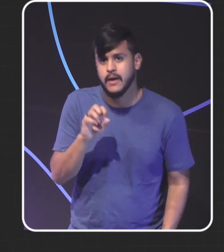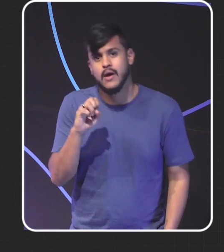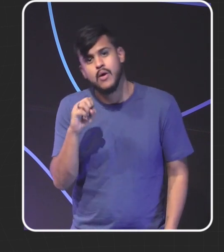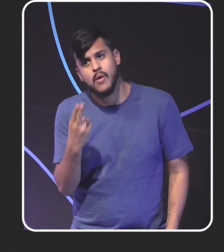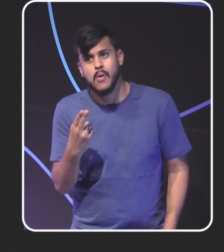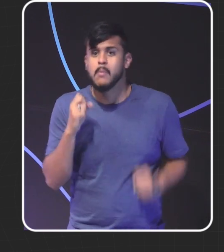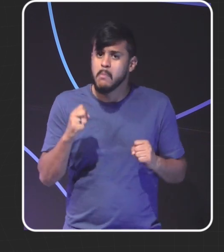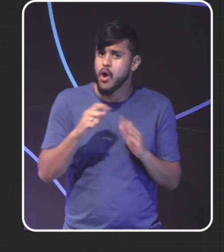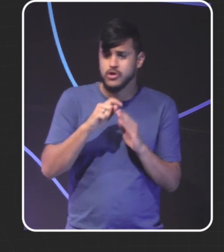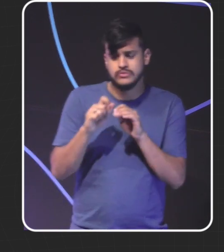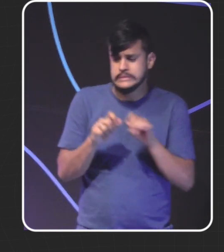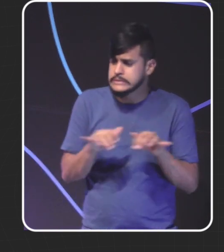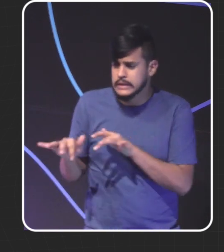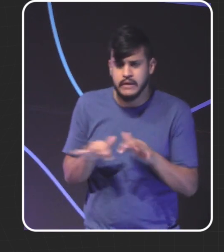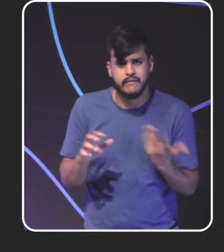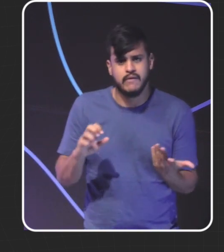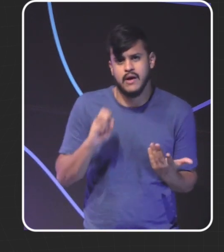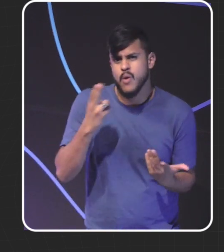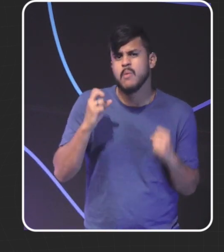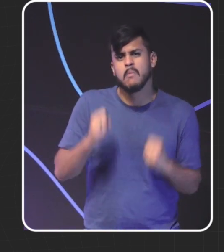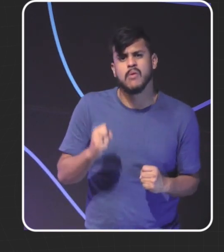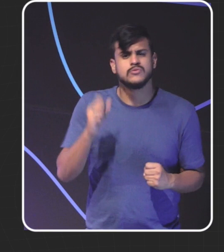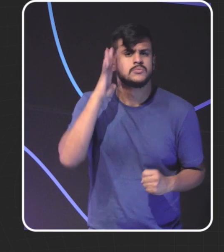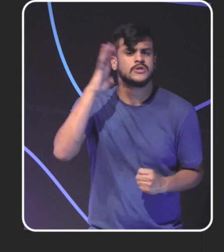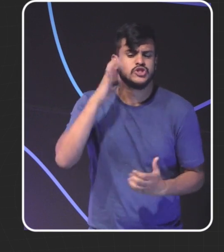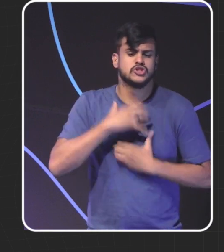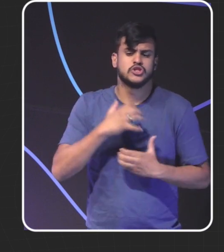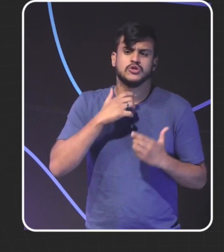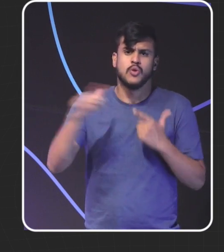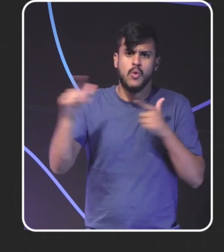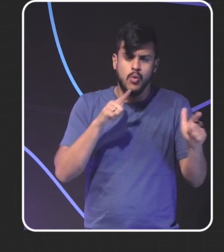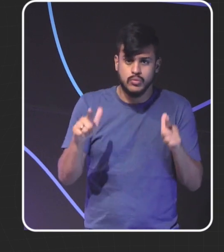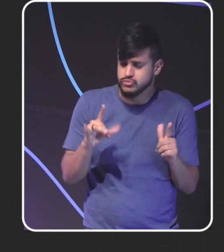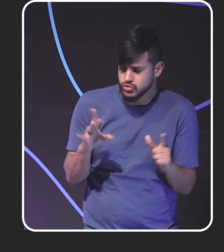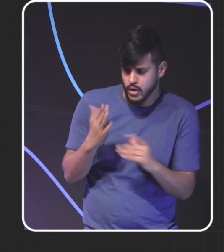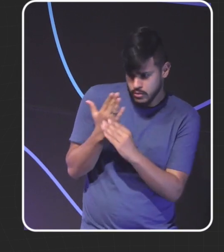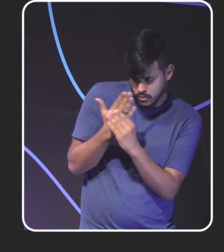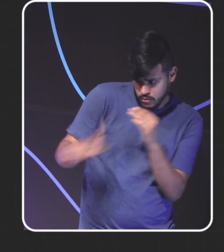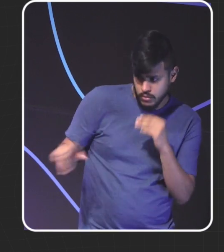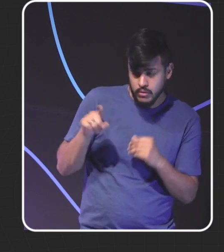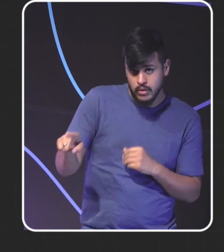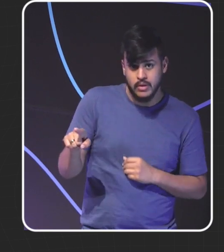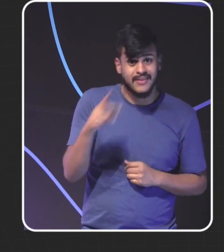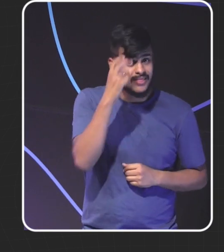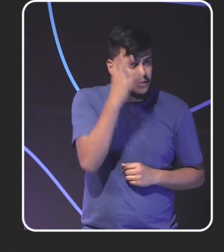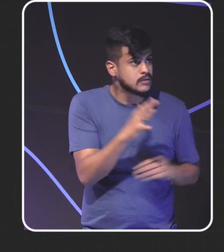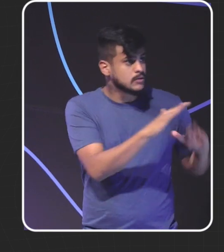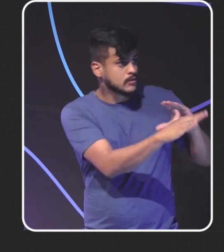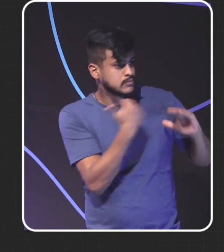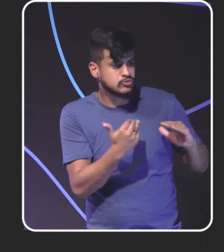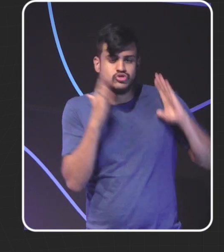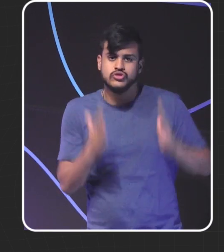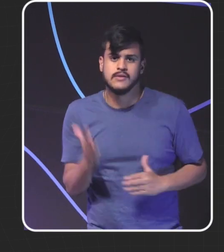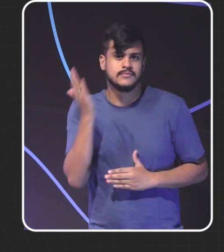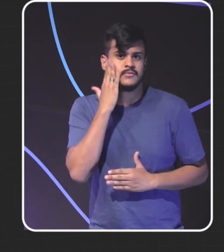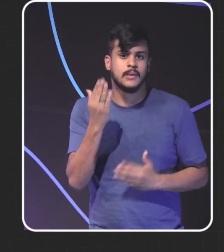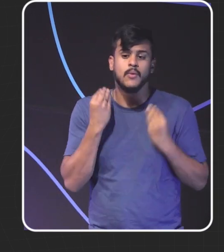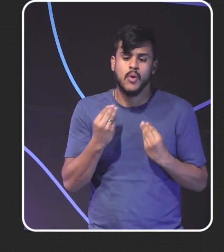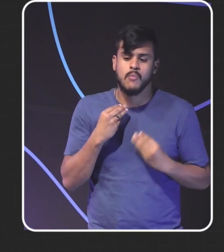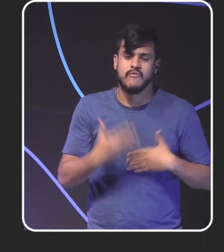forma escrita, ou a gente pode pensar em outras formas, e a inteligência artificial vai então agir com base nesses comandos, né? Nesse